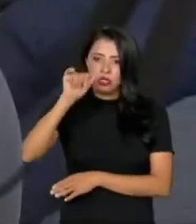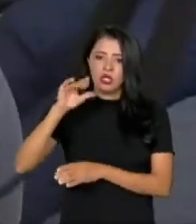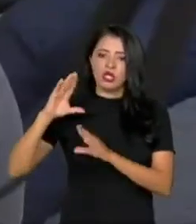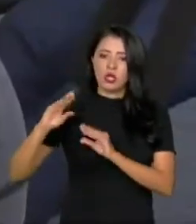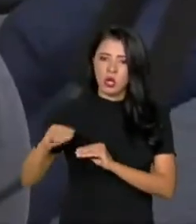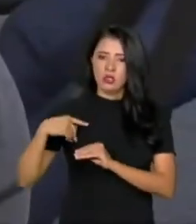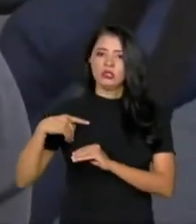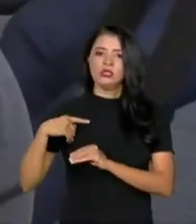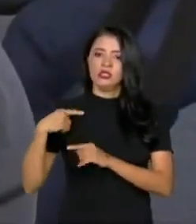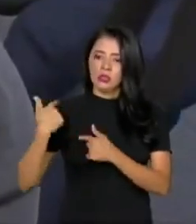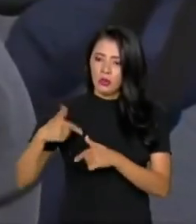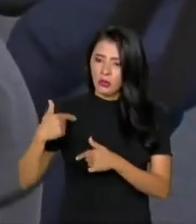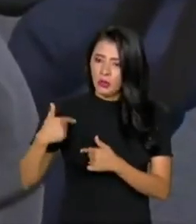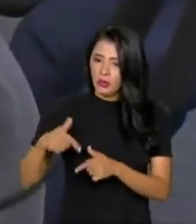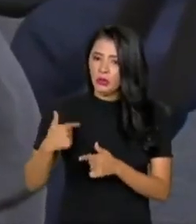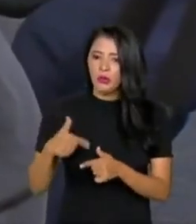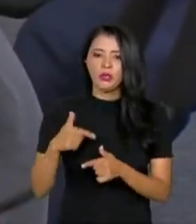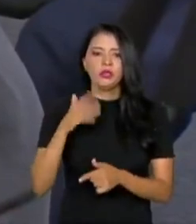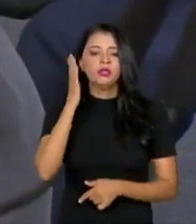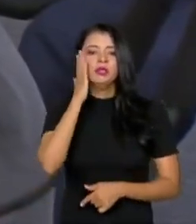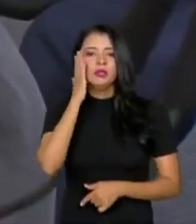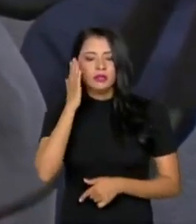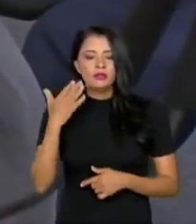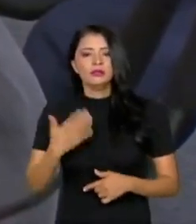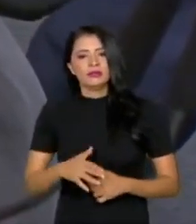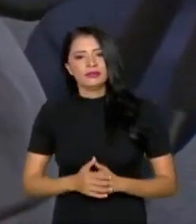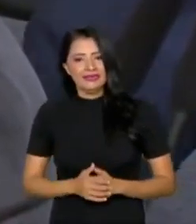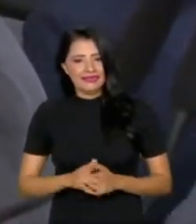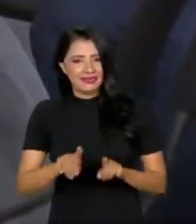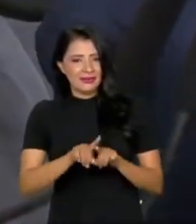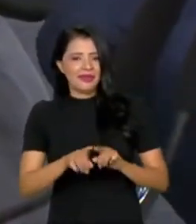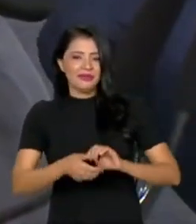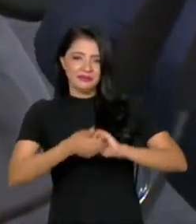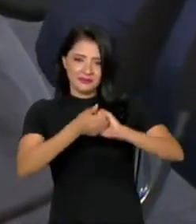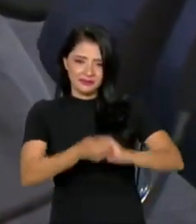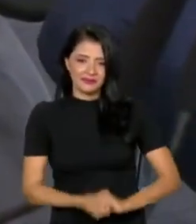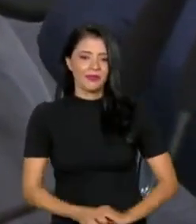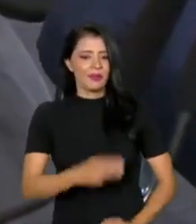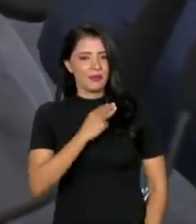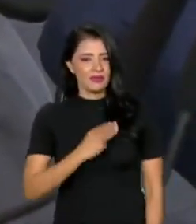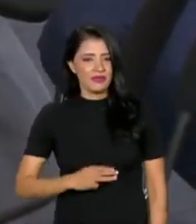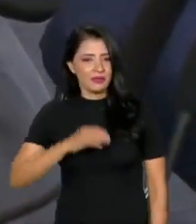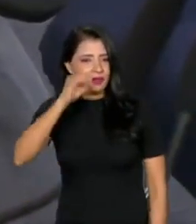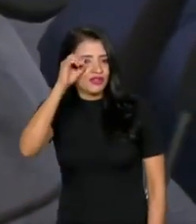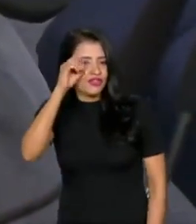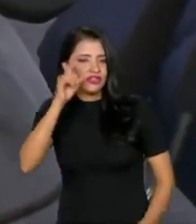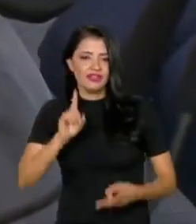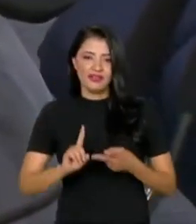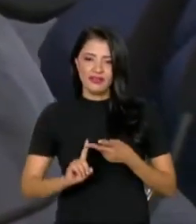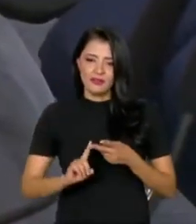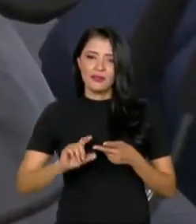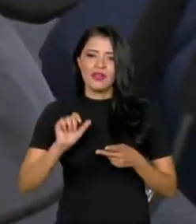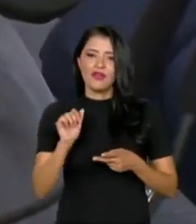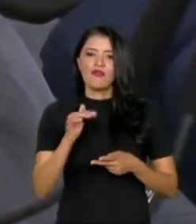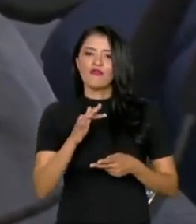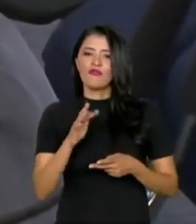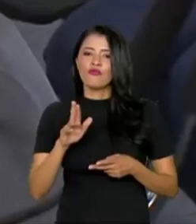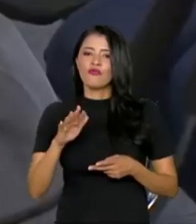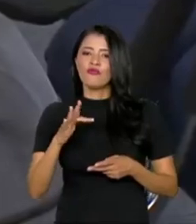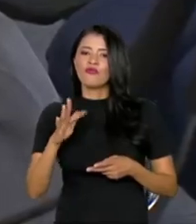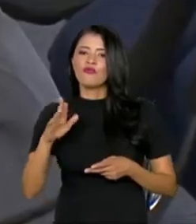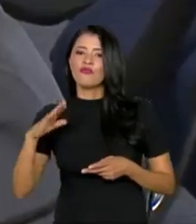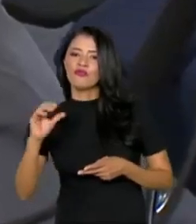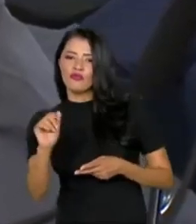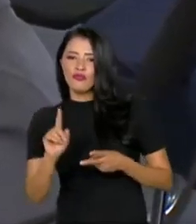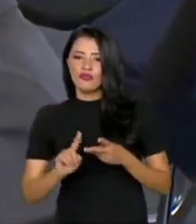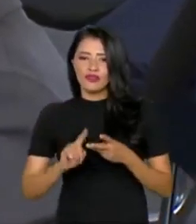noites de muito trabalho. Cumprimentar o ministro Padilha, o ministro André Fufuca, o